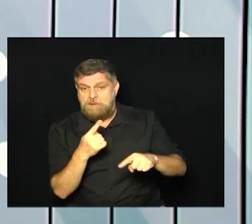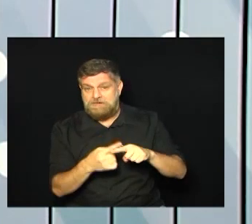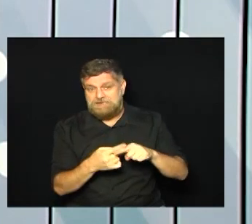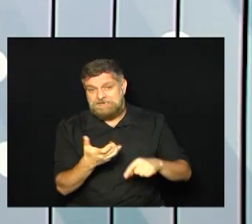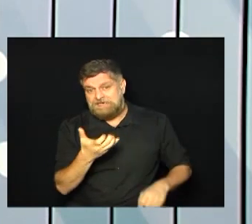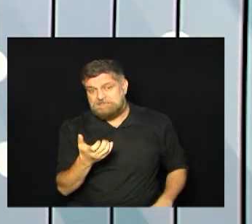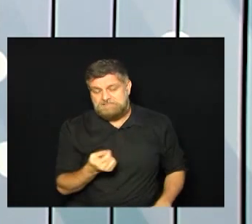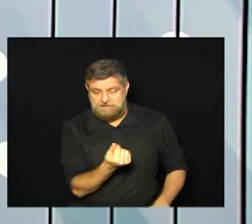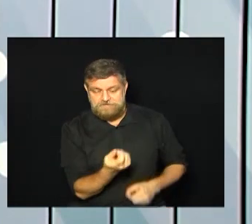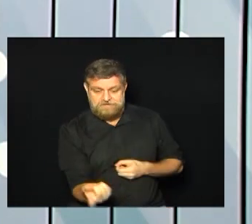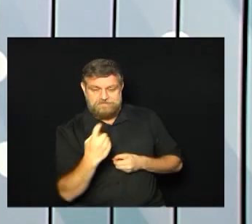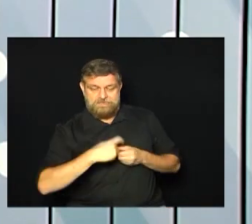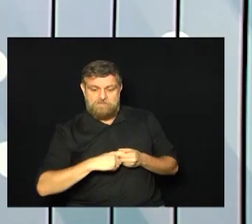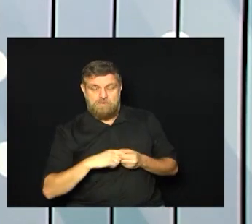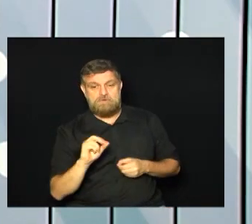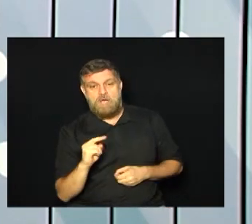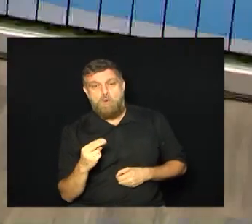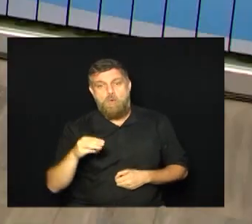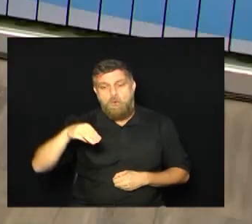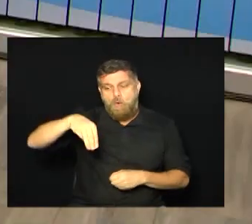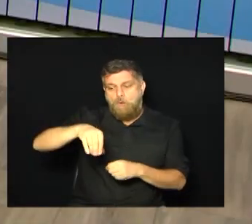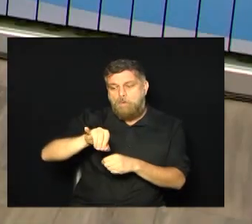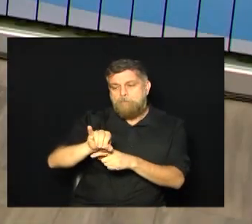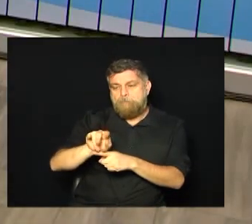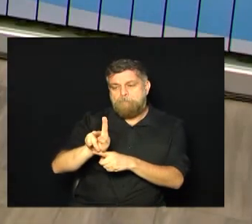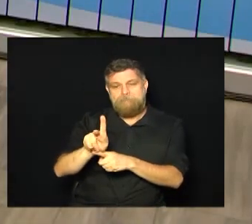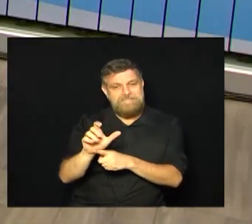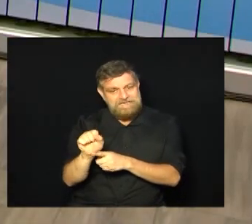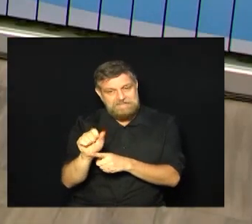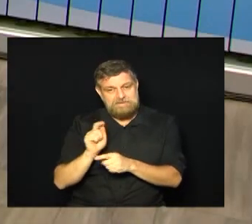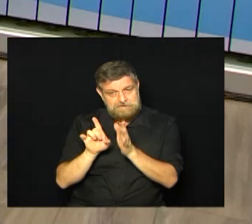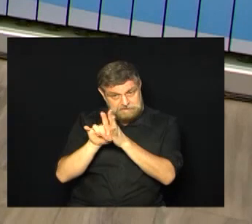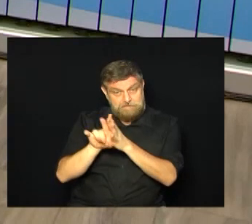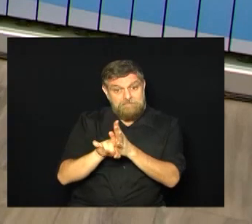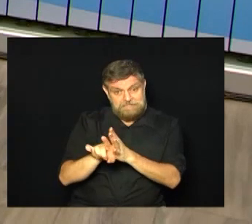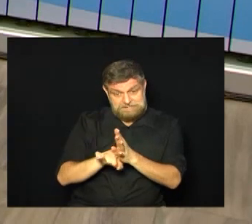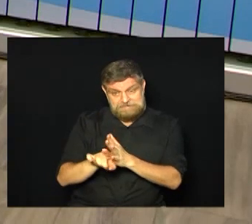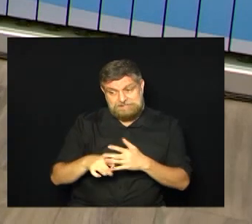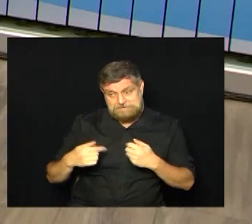do cashback ou de milha? Então envolve ali muita pesquisa.